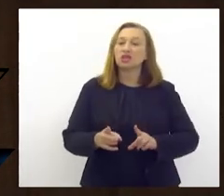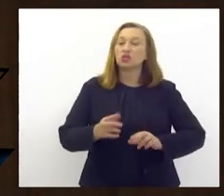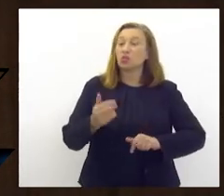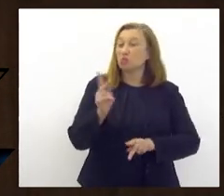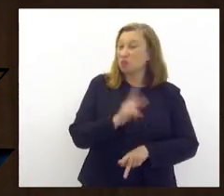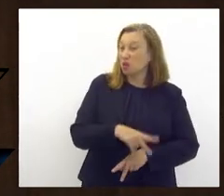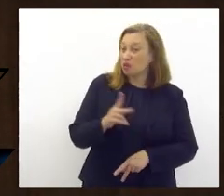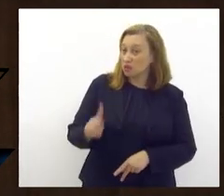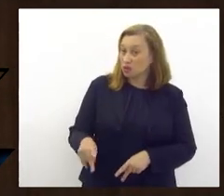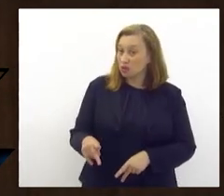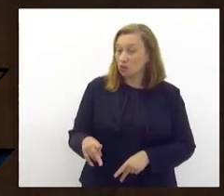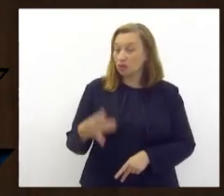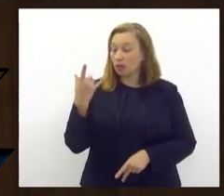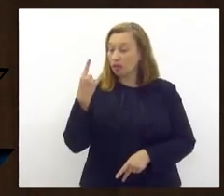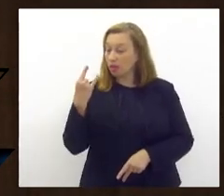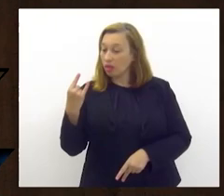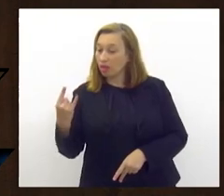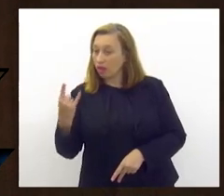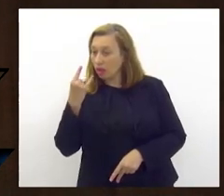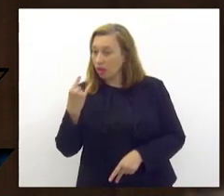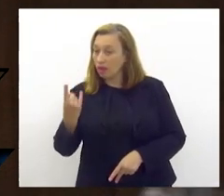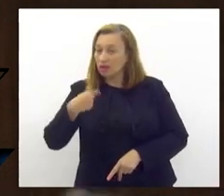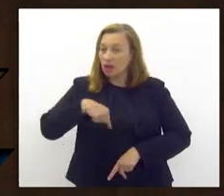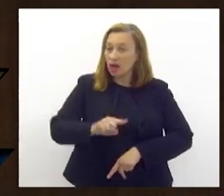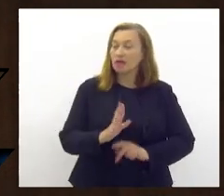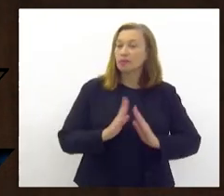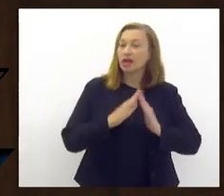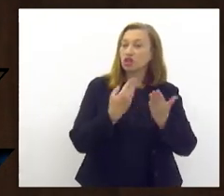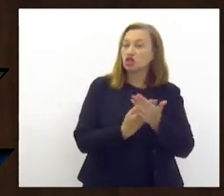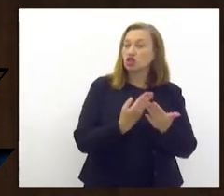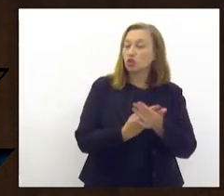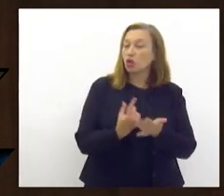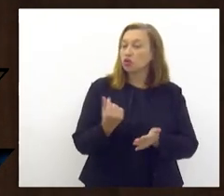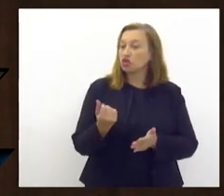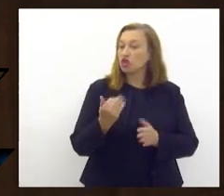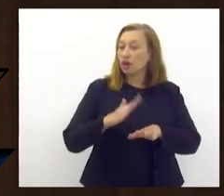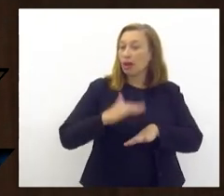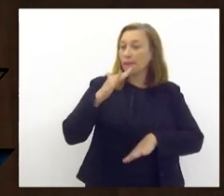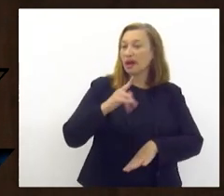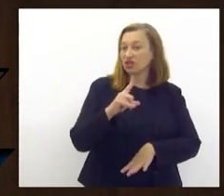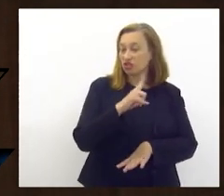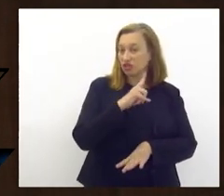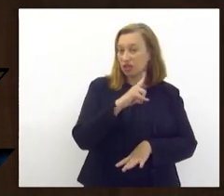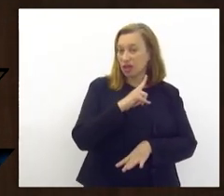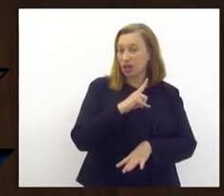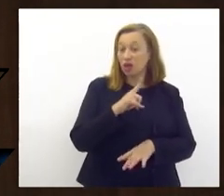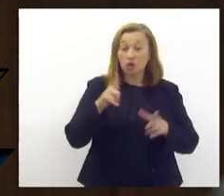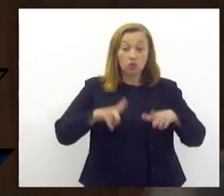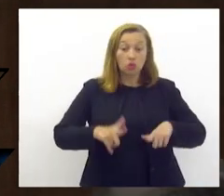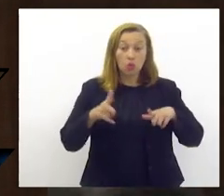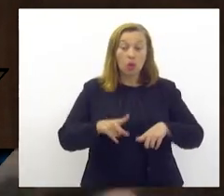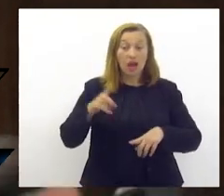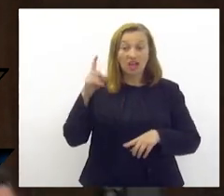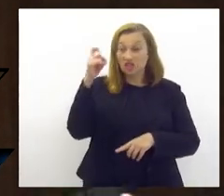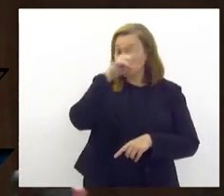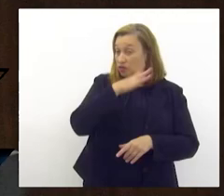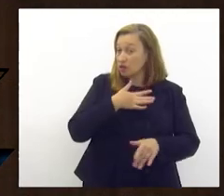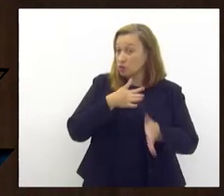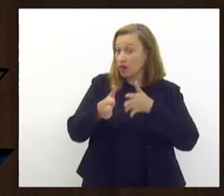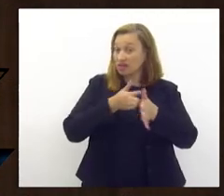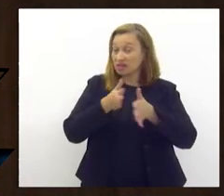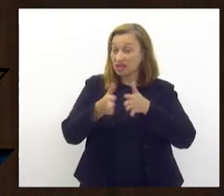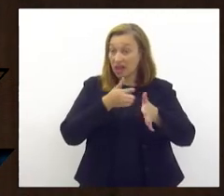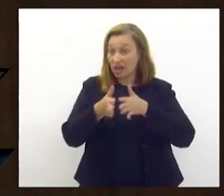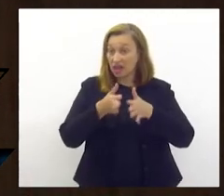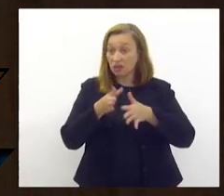ser seduzido a ir para a escola, porque a escola, apesar de estar num lugar de difícil provimento,